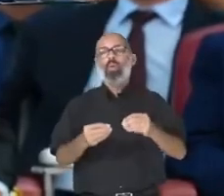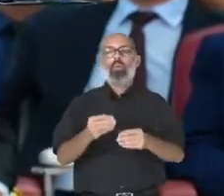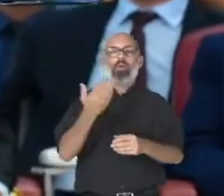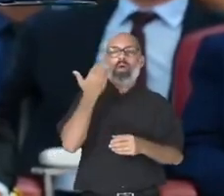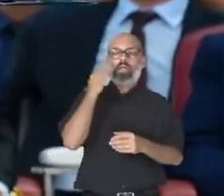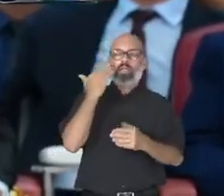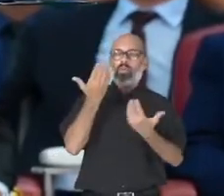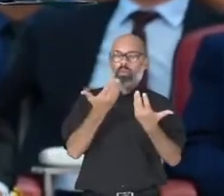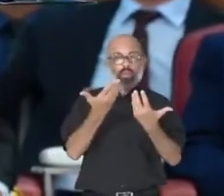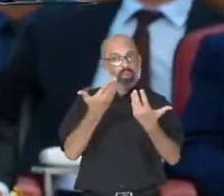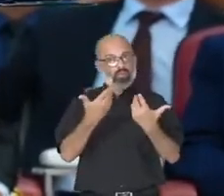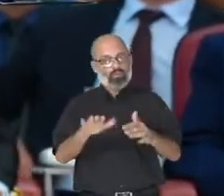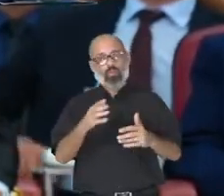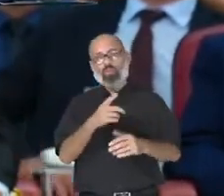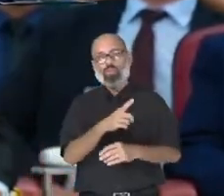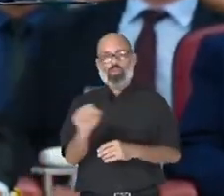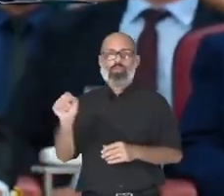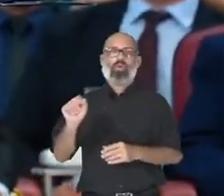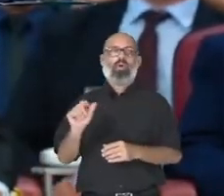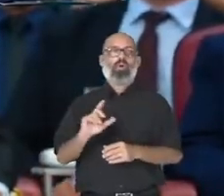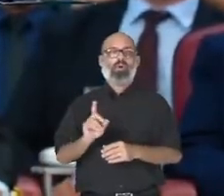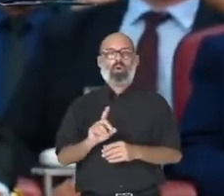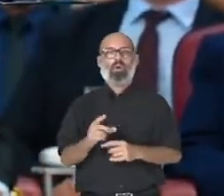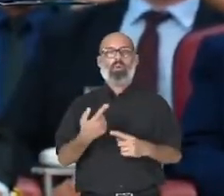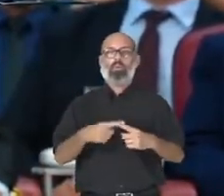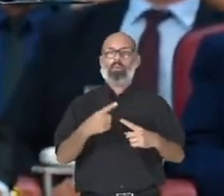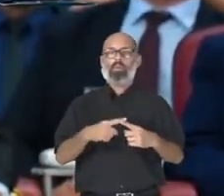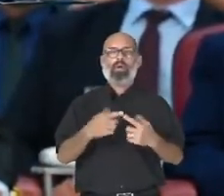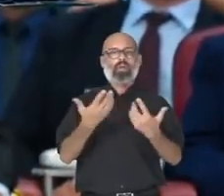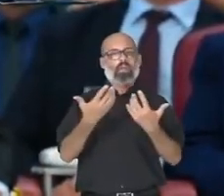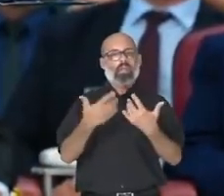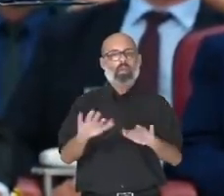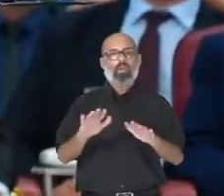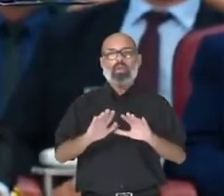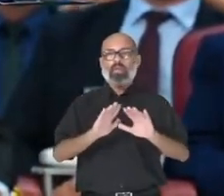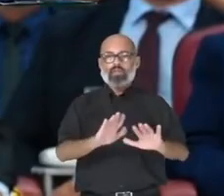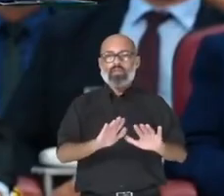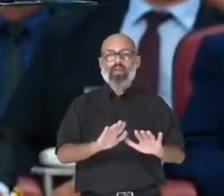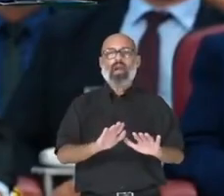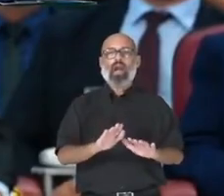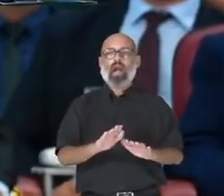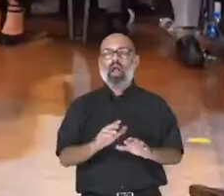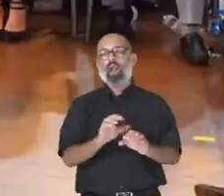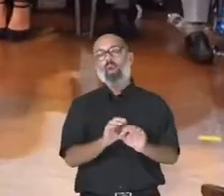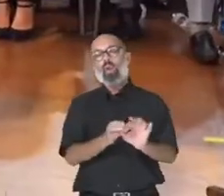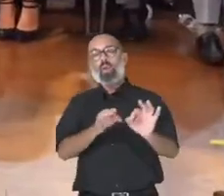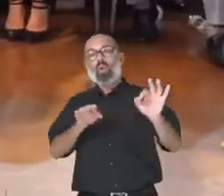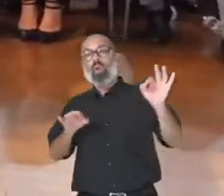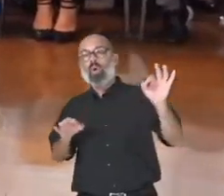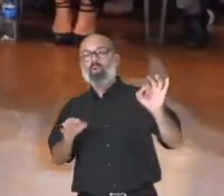que ele fosse embora, porque eles não queriam ficar longe dele.